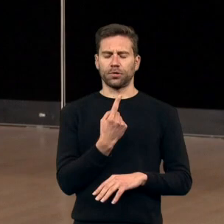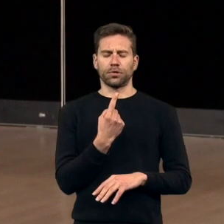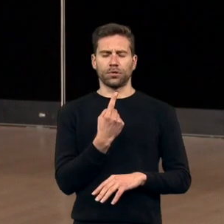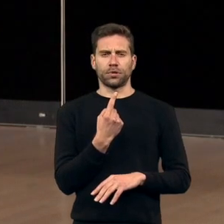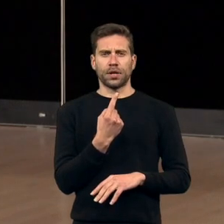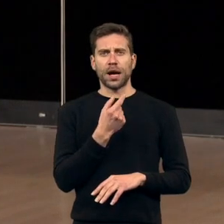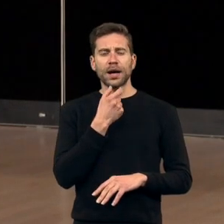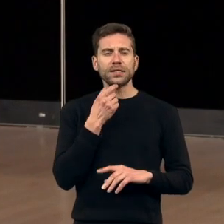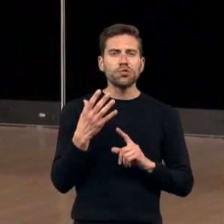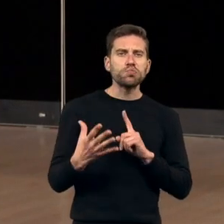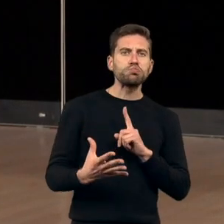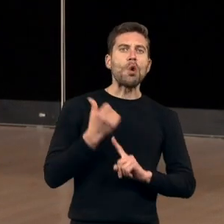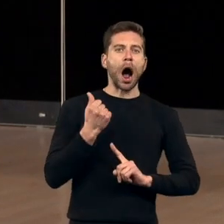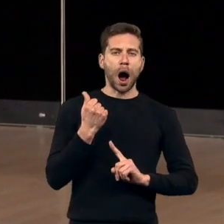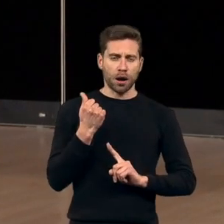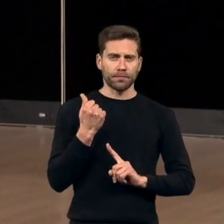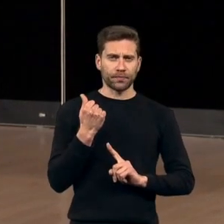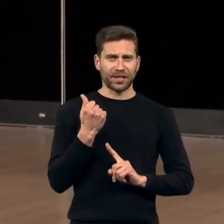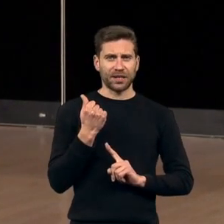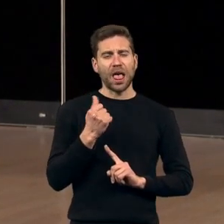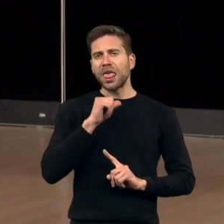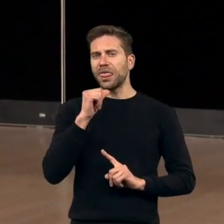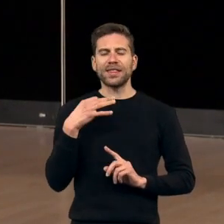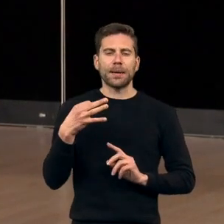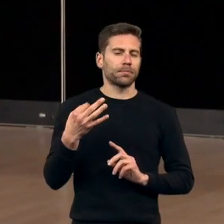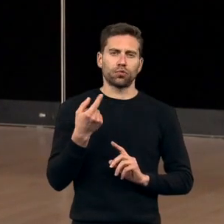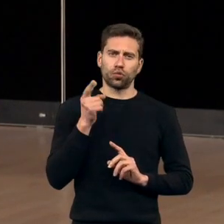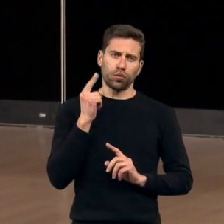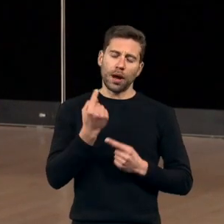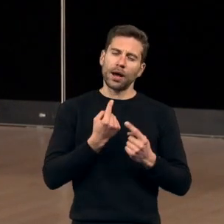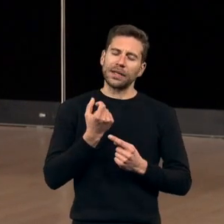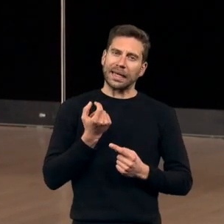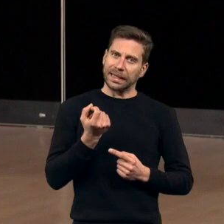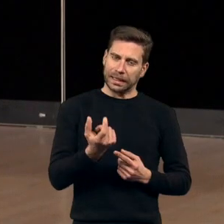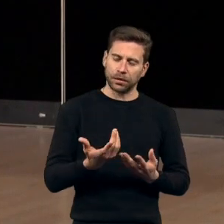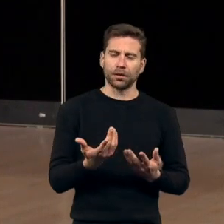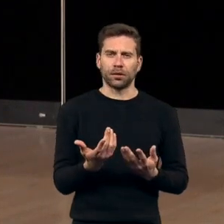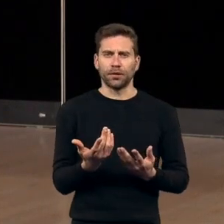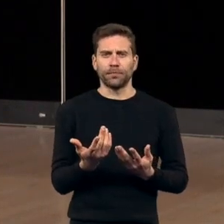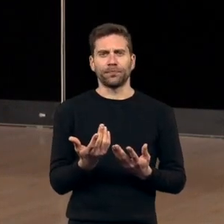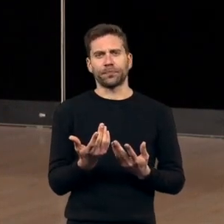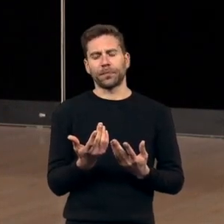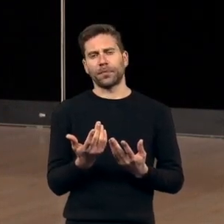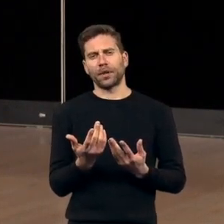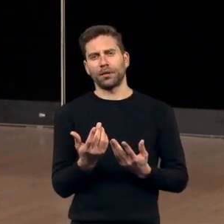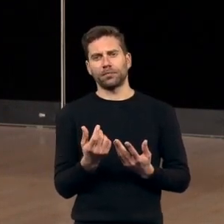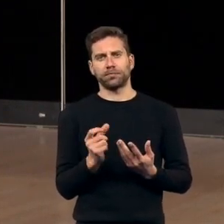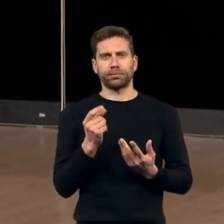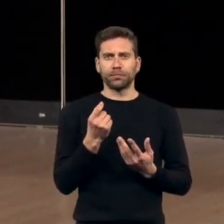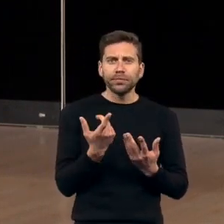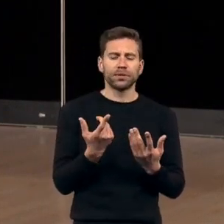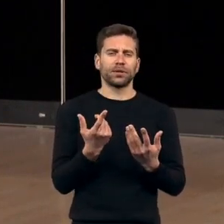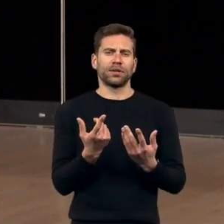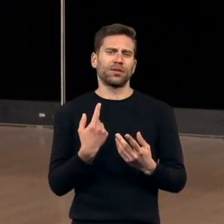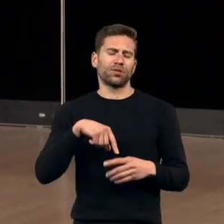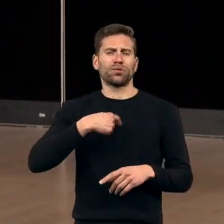conseguida, porque nem sempre é, mas quando ela é conseguida, de alguma maneira nós sentimos uma grande comunhão com esta humanidade,